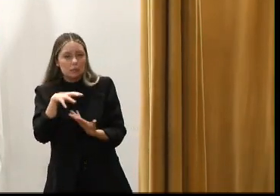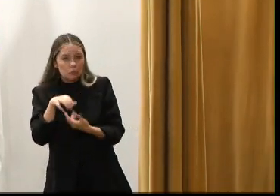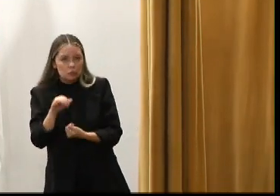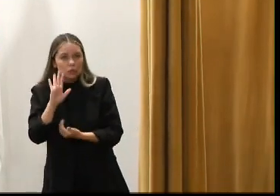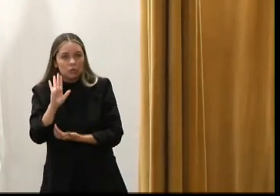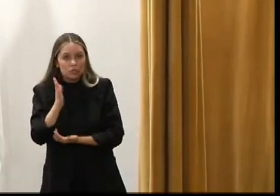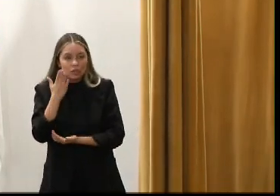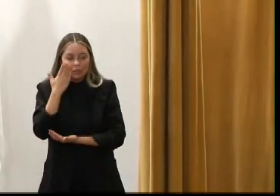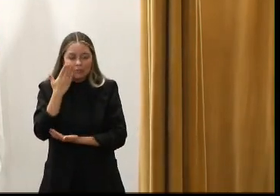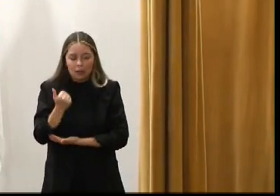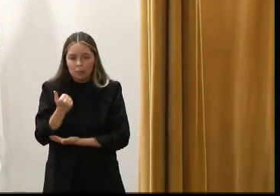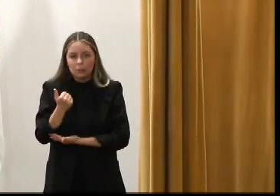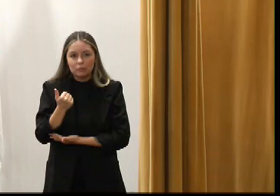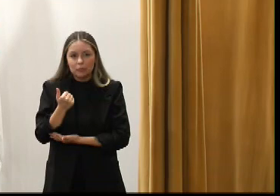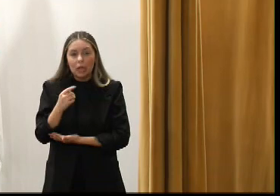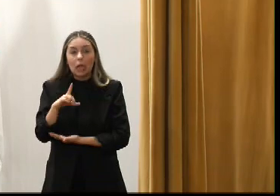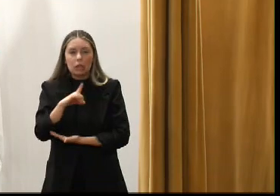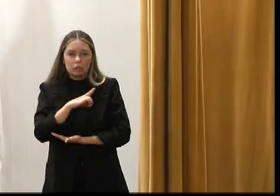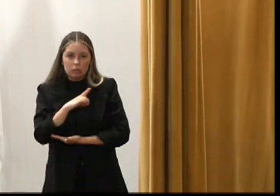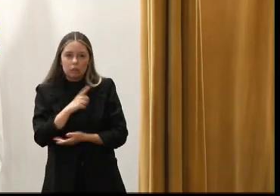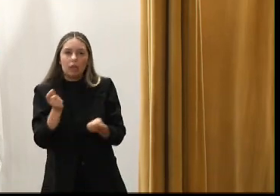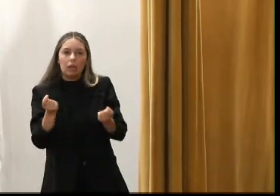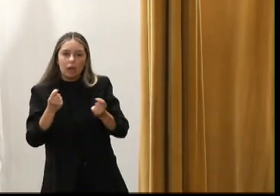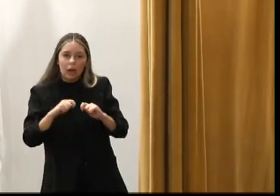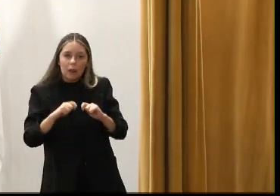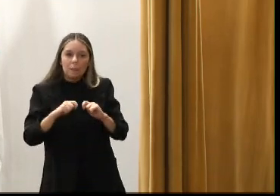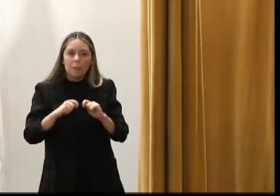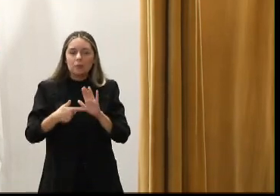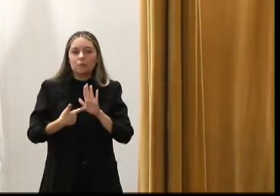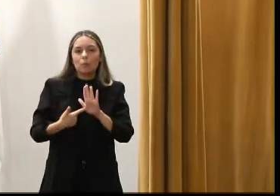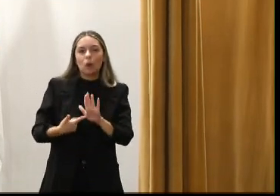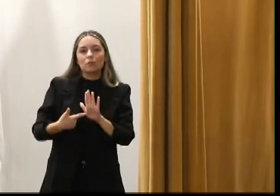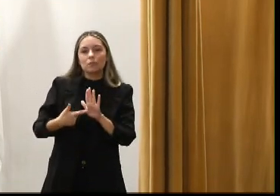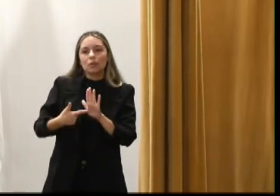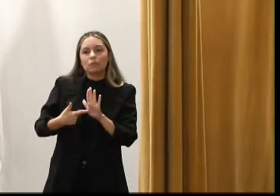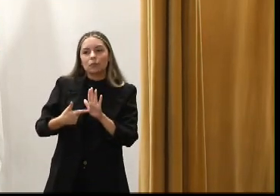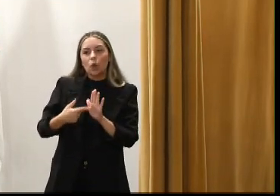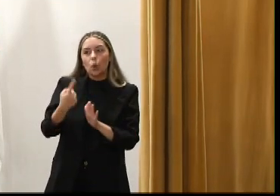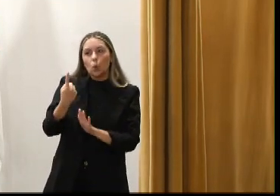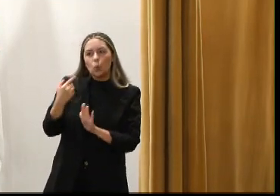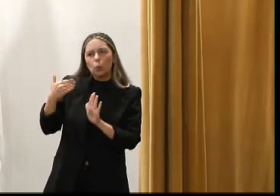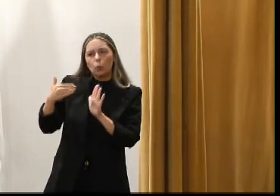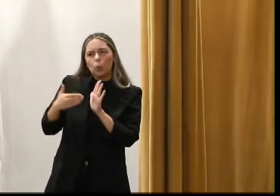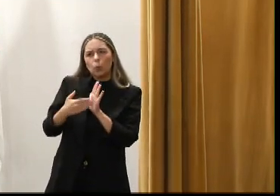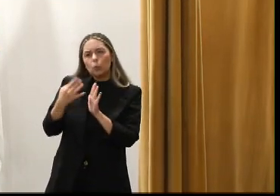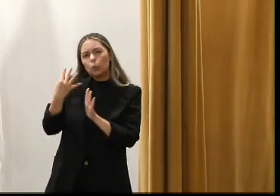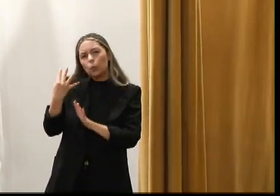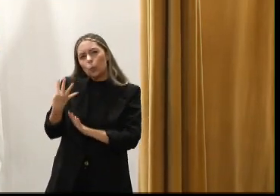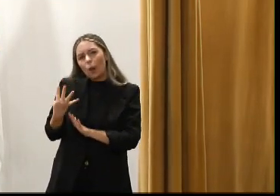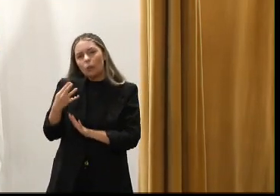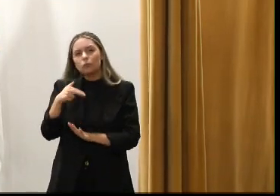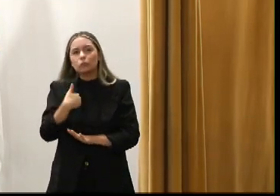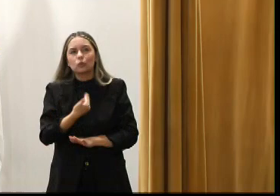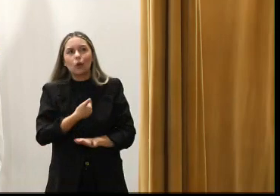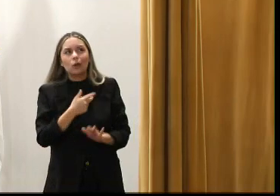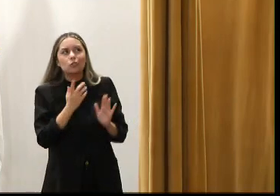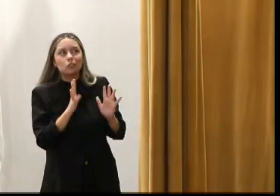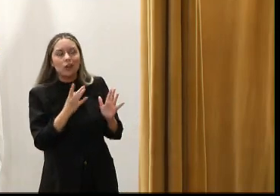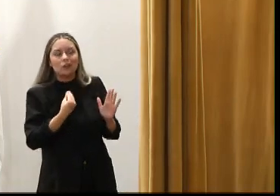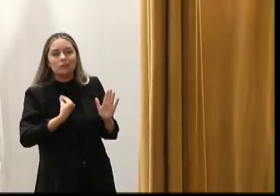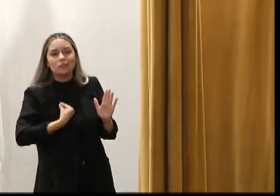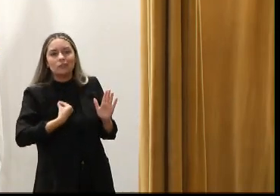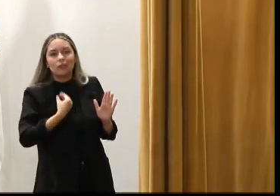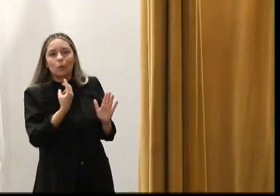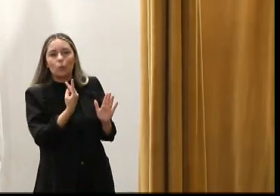mundial trazem de 1,4 grau, nós já estamos em 1,2 grau, ou